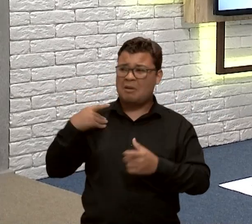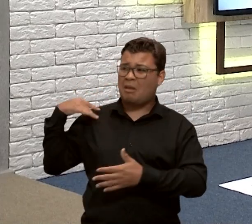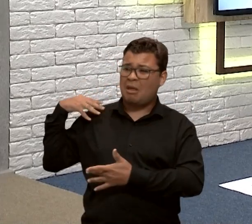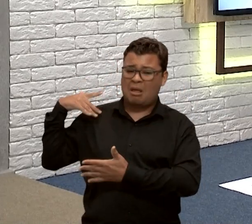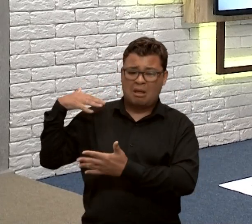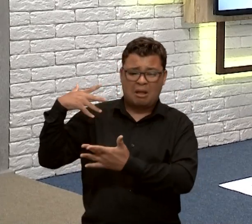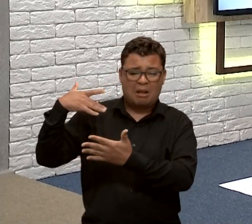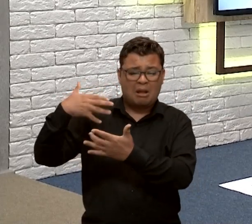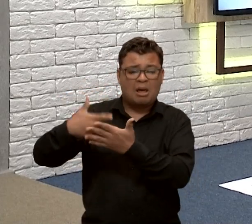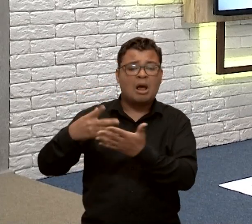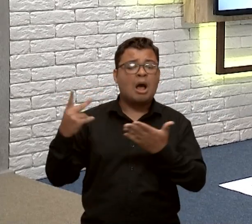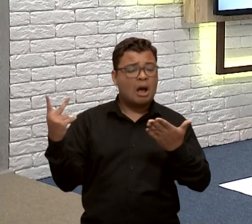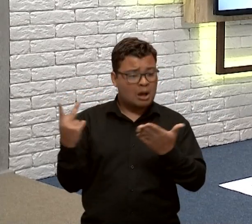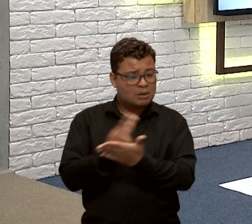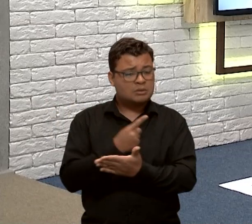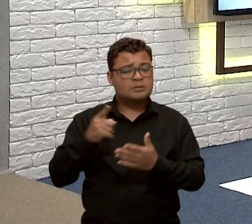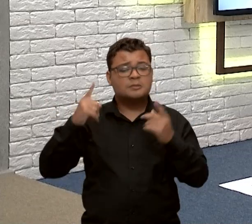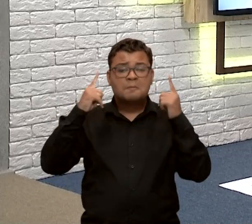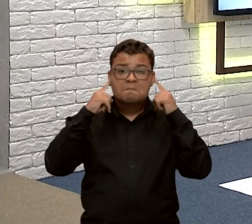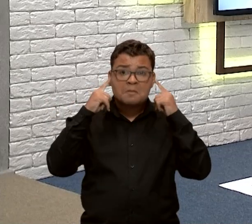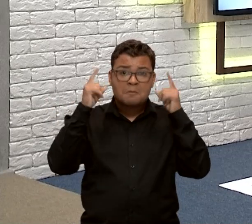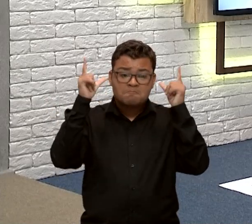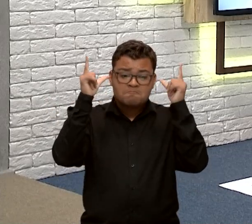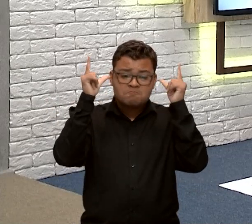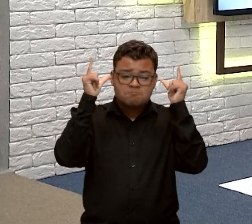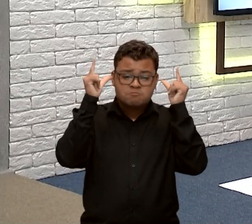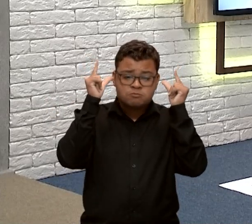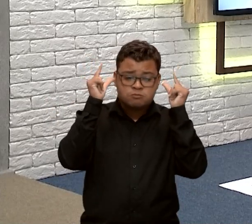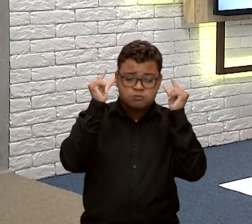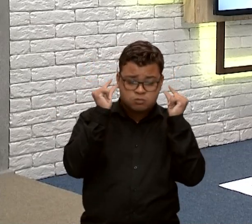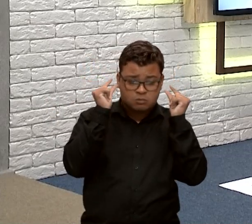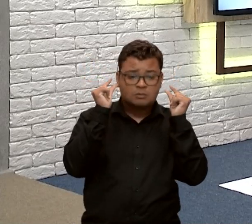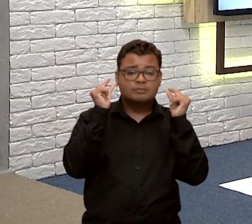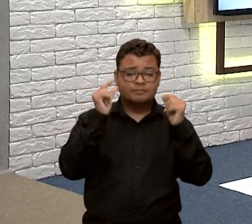vão tendo perdas auditivas, como bem foi colocado,